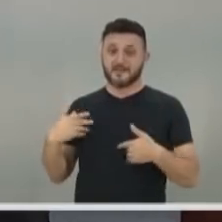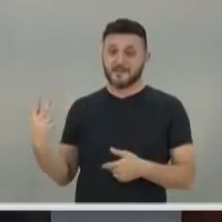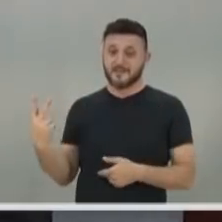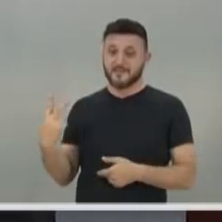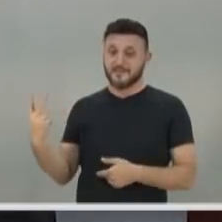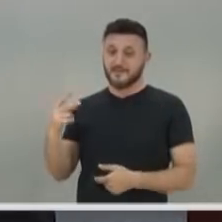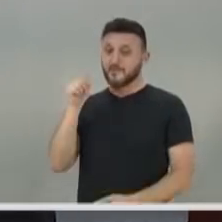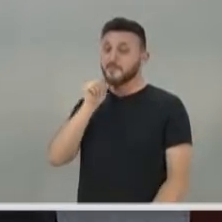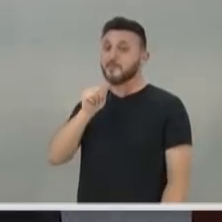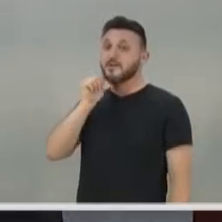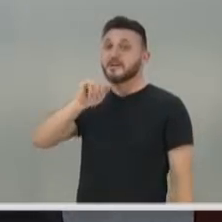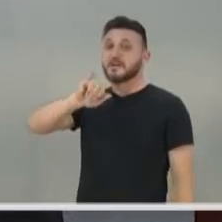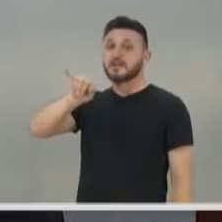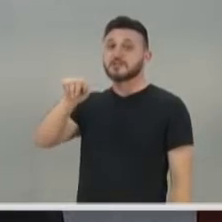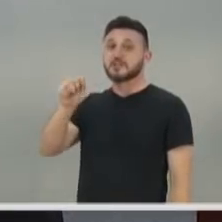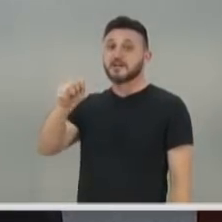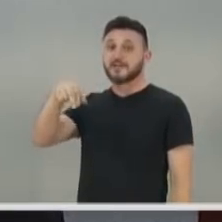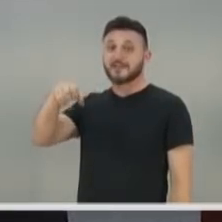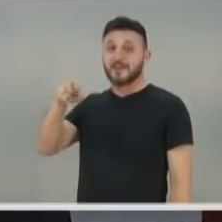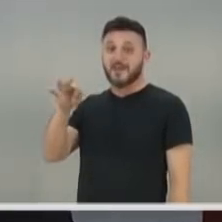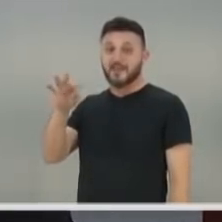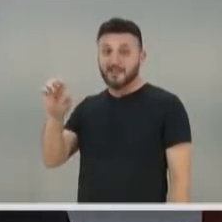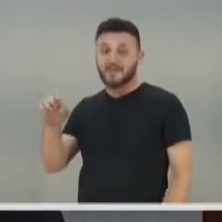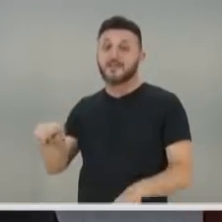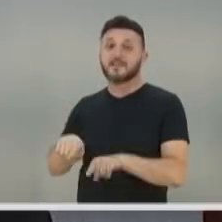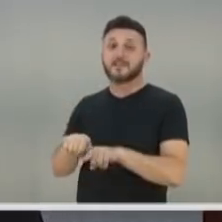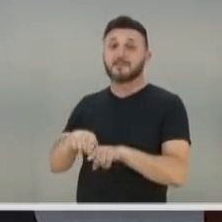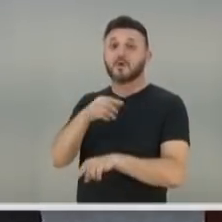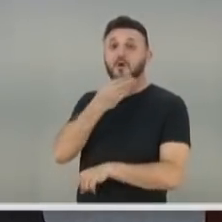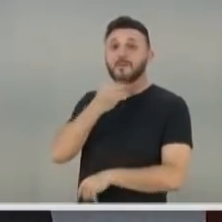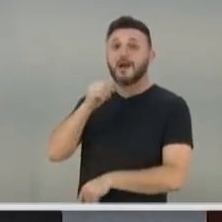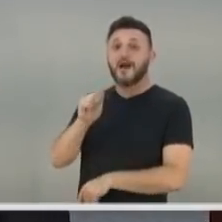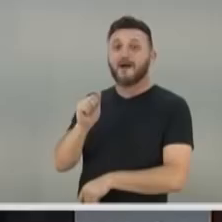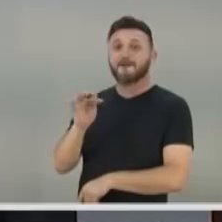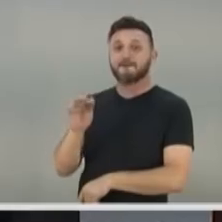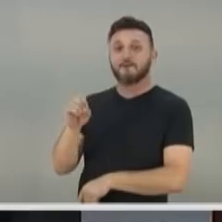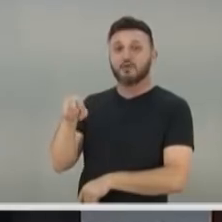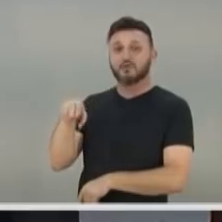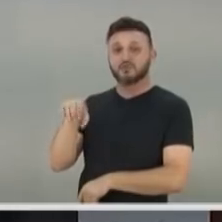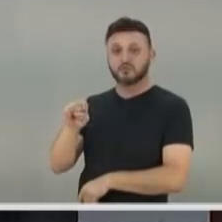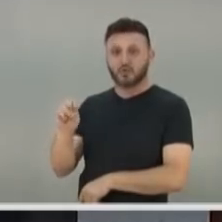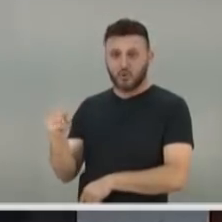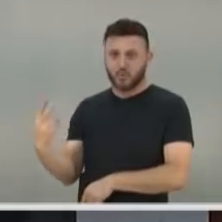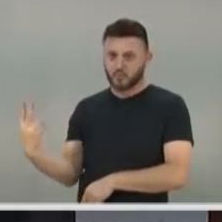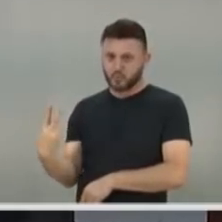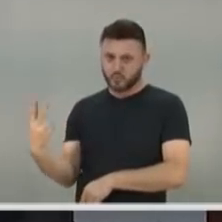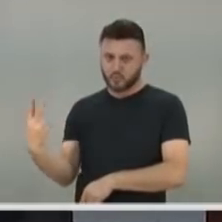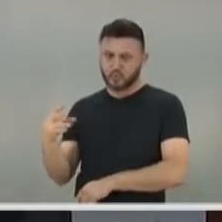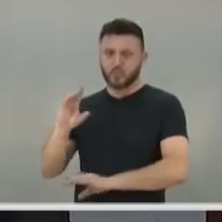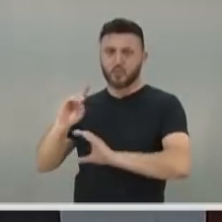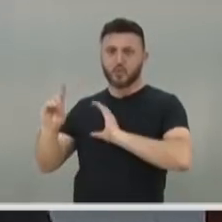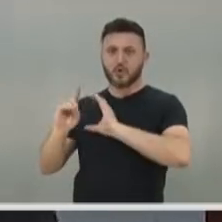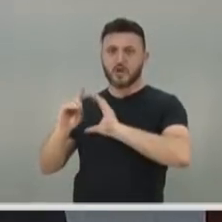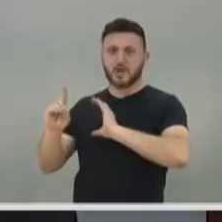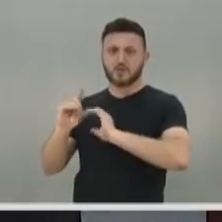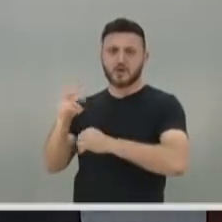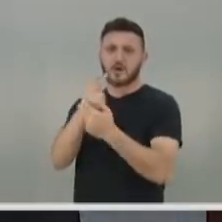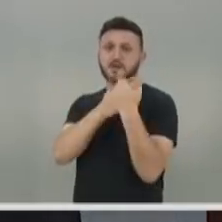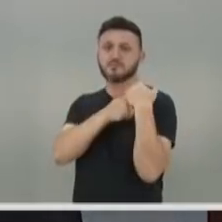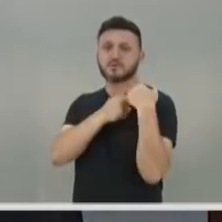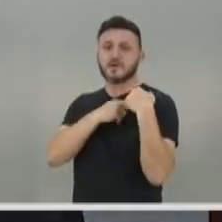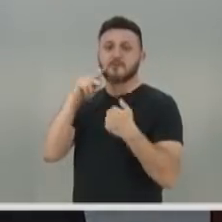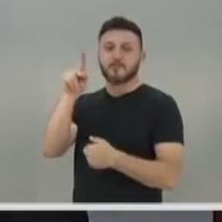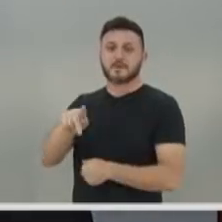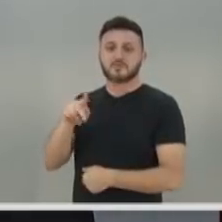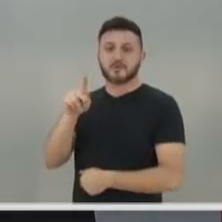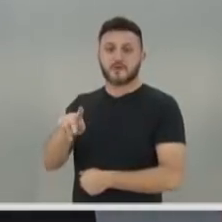Janete e o Afonso, que foram coordenadores muito tempo da pastoral familiar. Tem dois